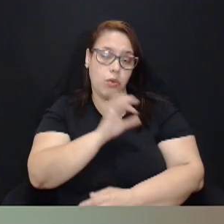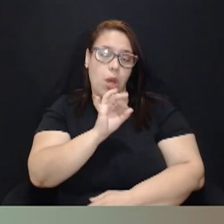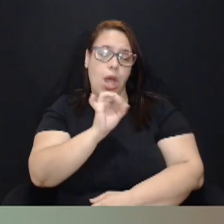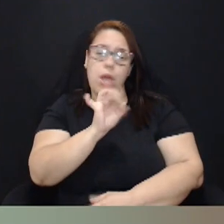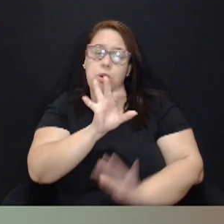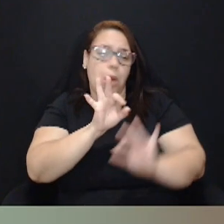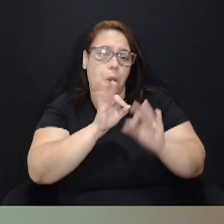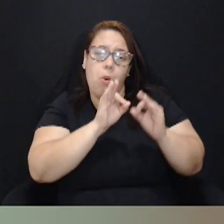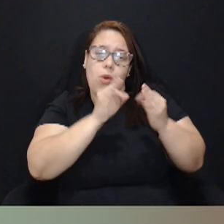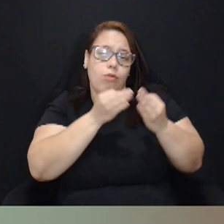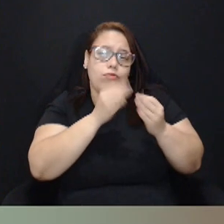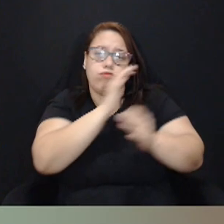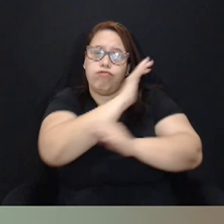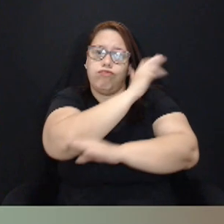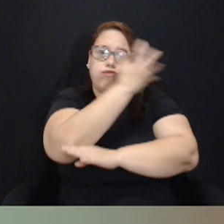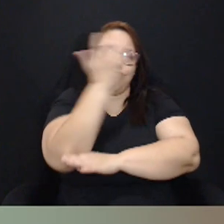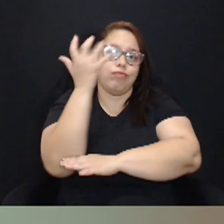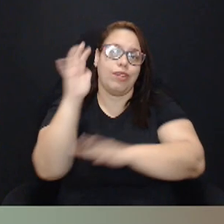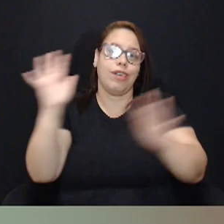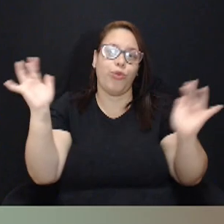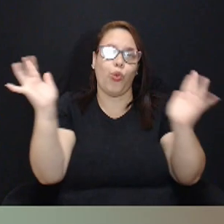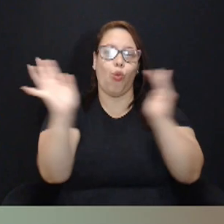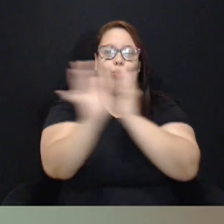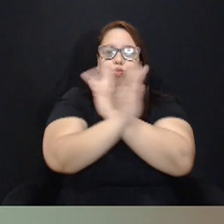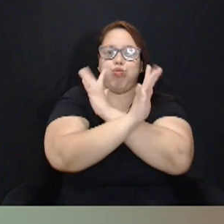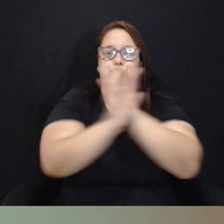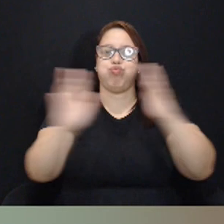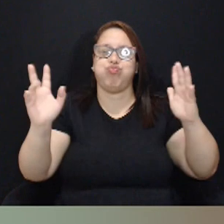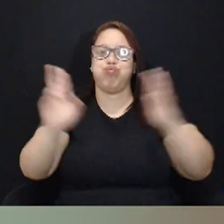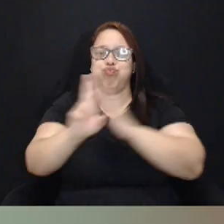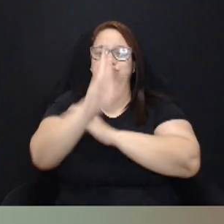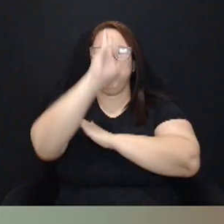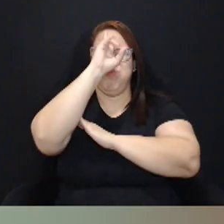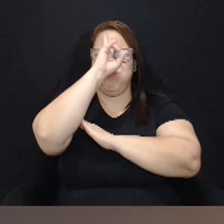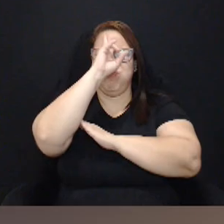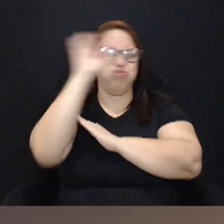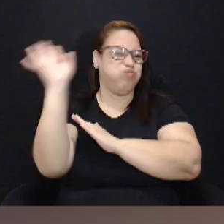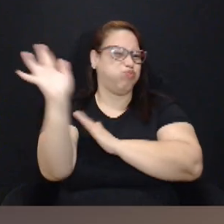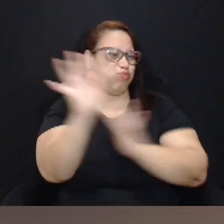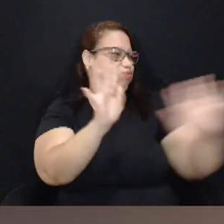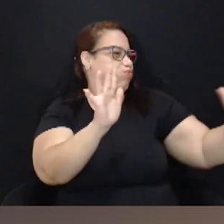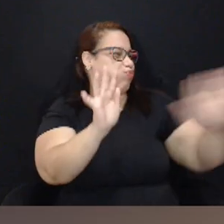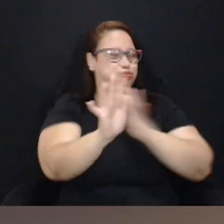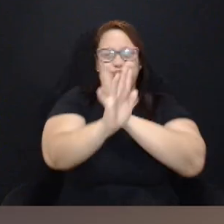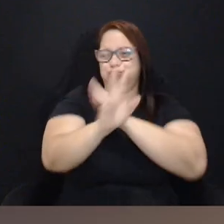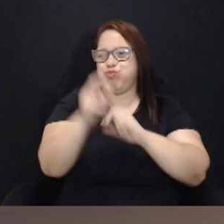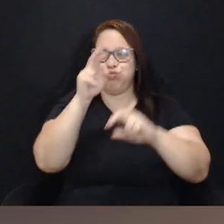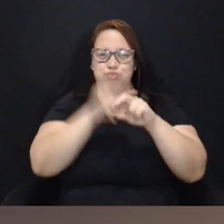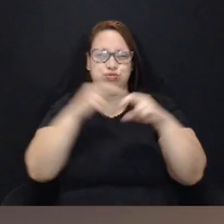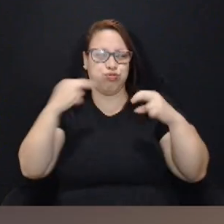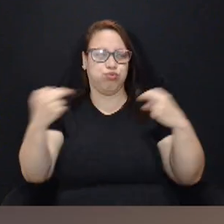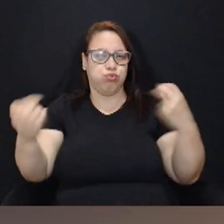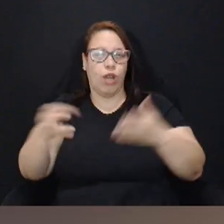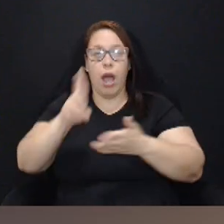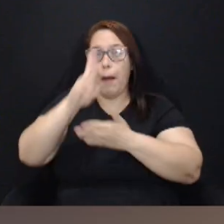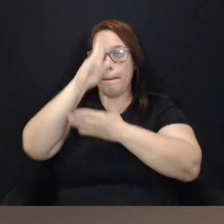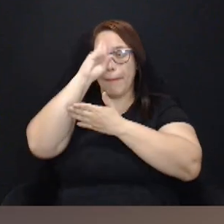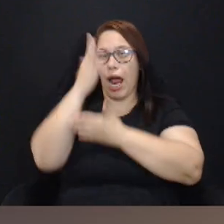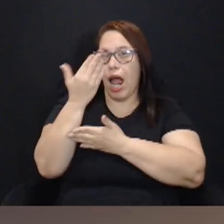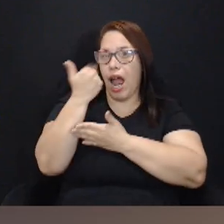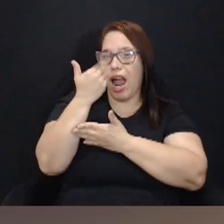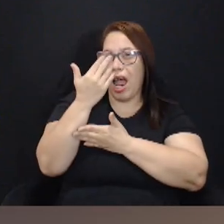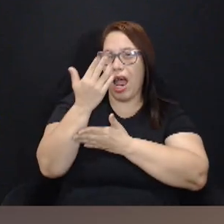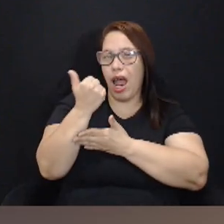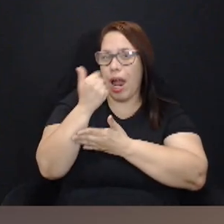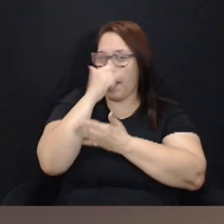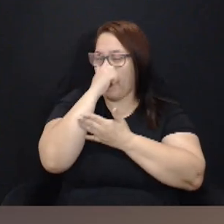aqui é movimentado. Na hora do almoço, é pessoas para lá e para cá, pessoas sentam, almoçam, pessoas vêm visitar,